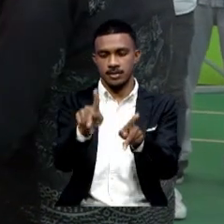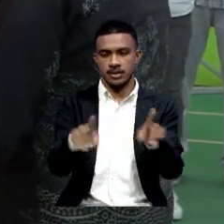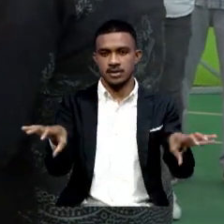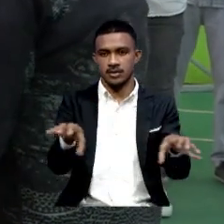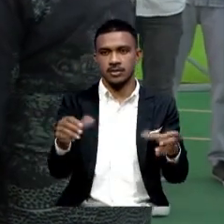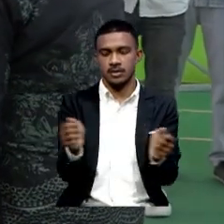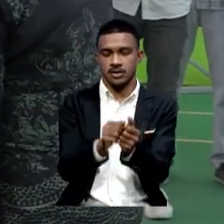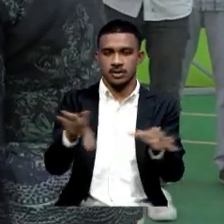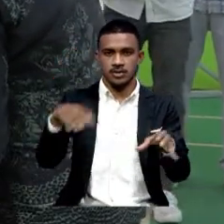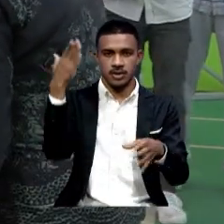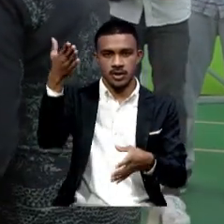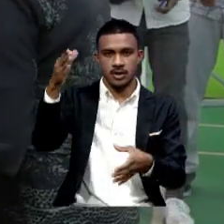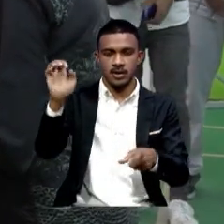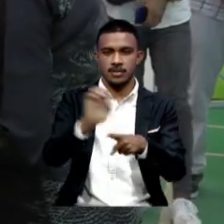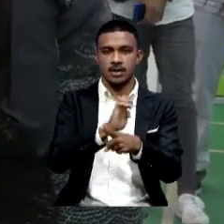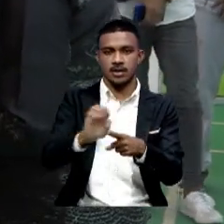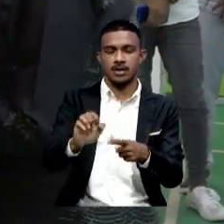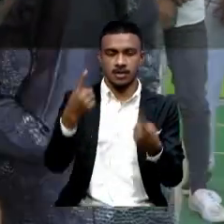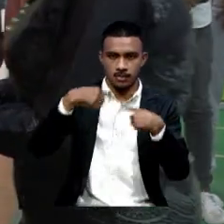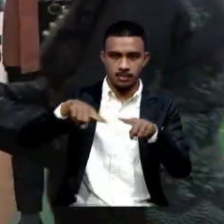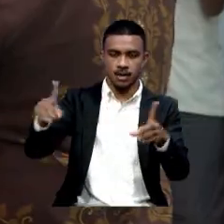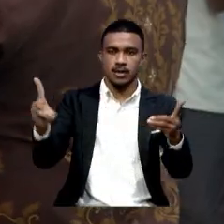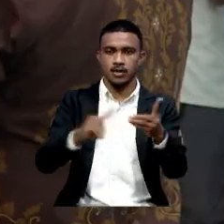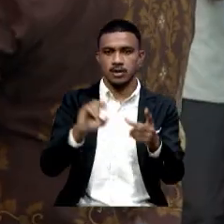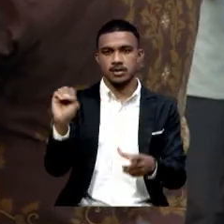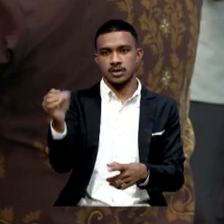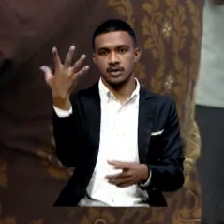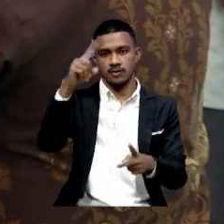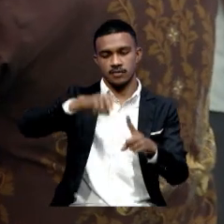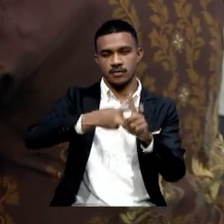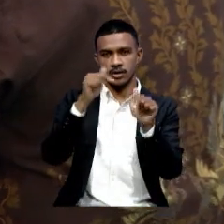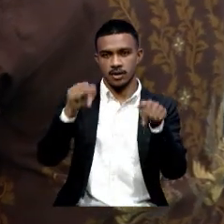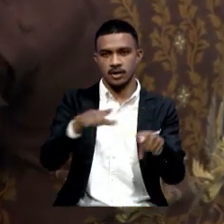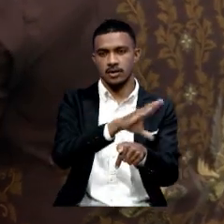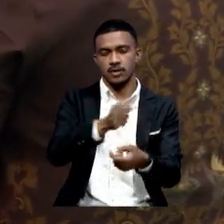atu serviço iha are fábrica se arranca iha lorong sanusin lima fulane, no area